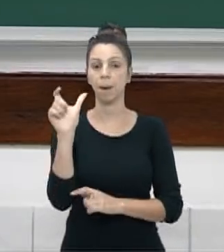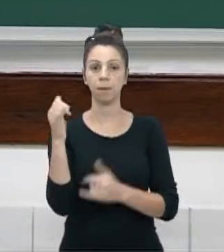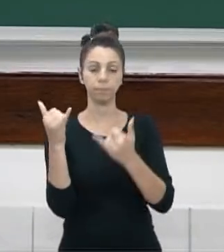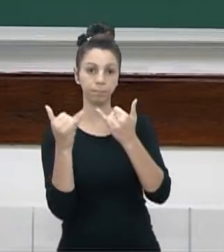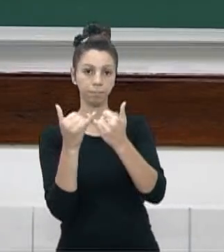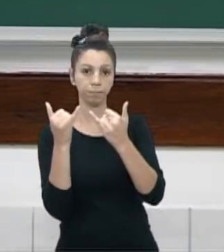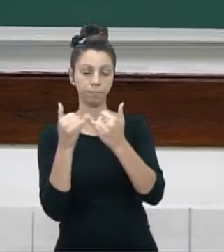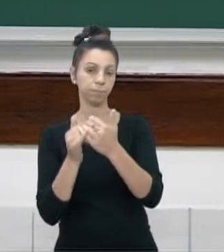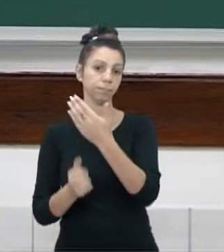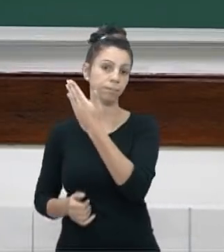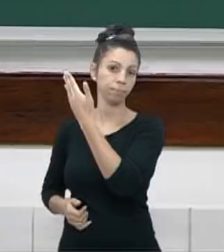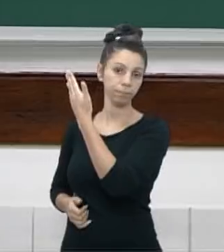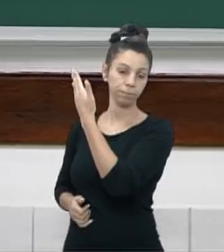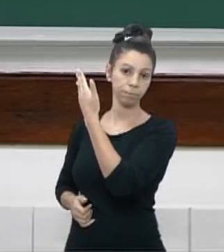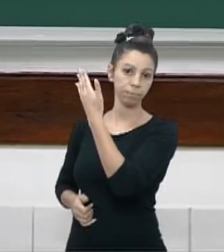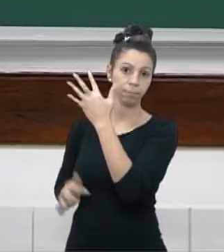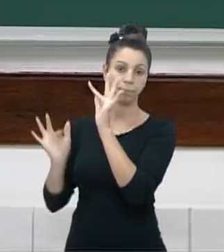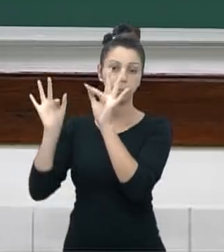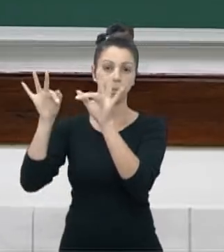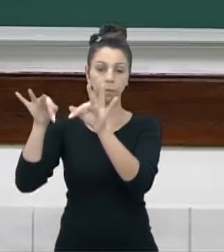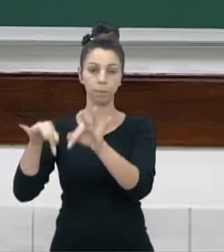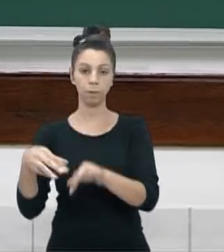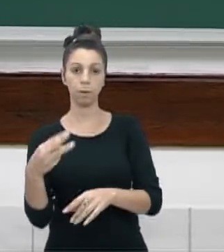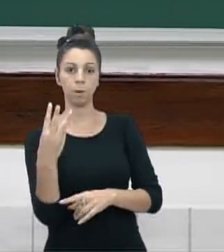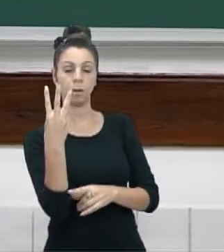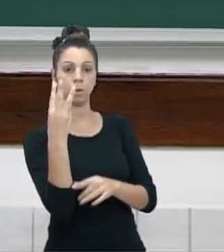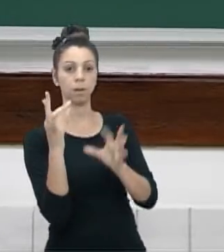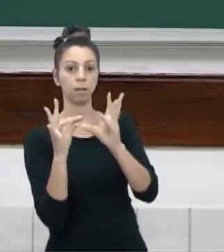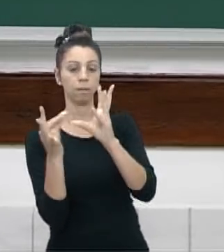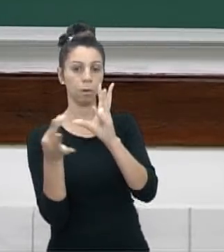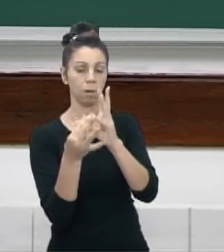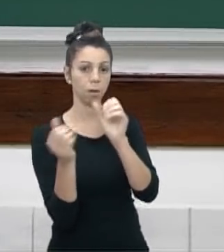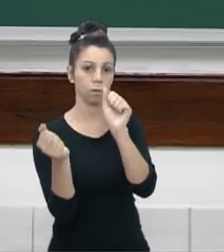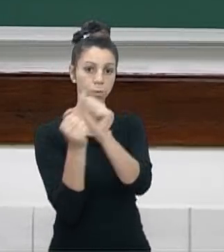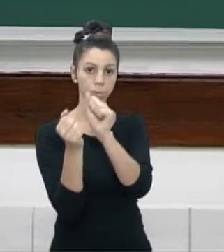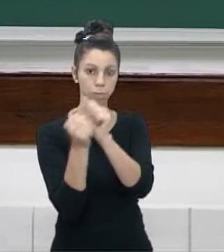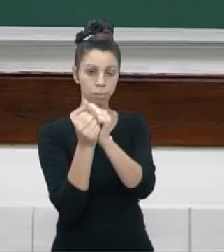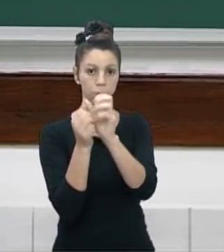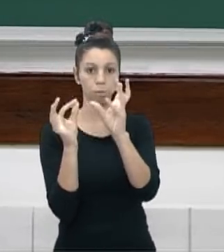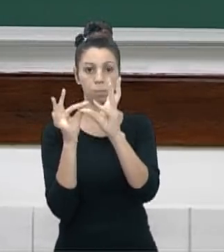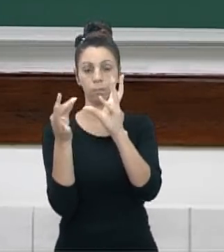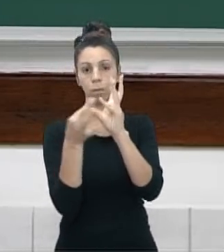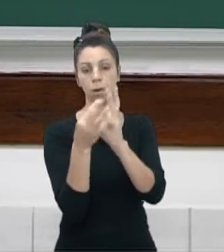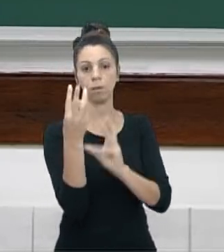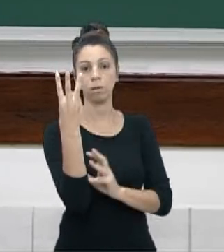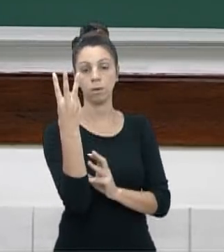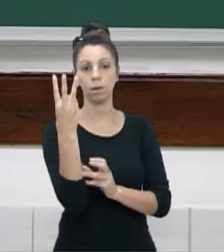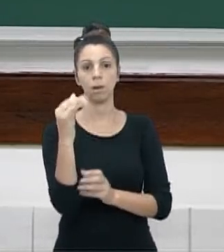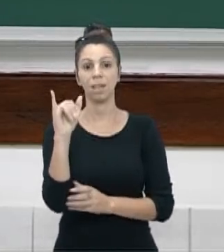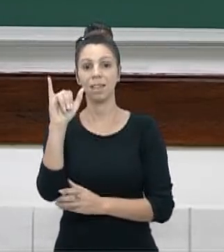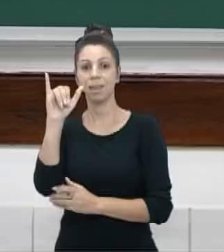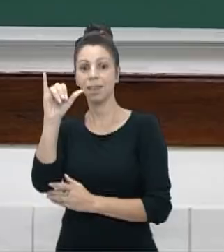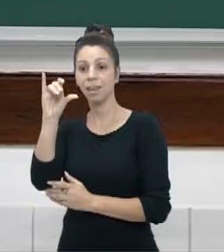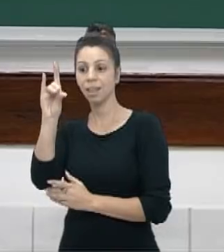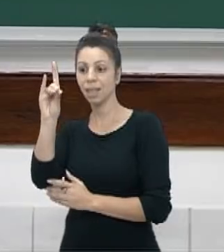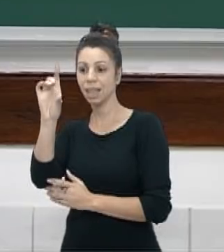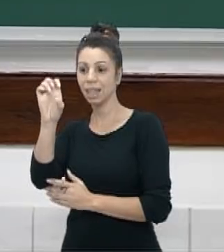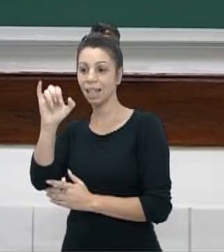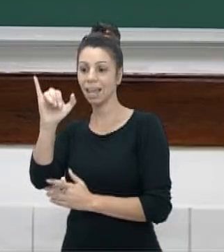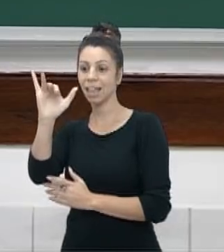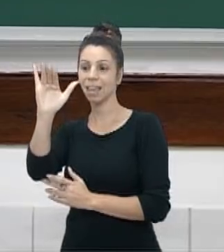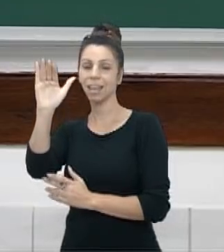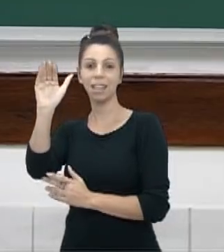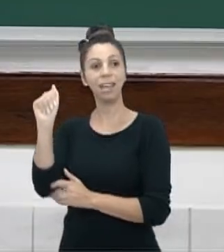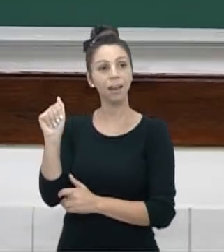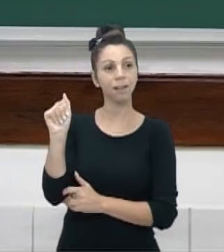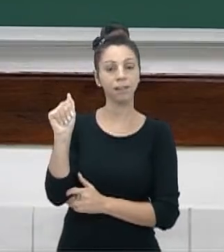semelhantes a essa, que terminam aí em 3 vogais juntas, lembram? Tritongo, 3 vogais juntas, ideia. A gente tem ali